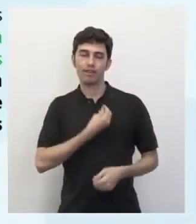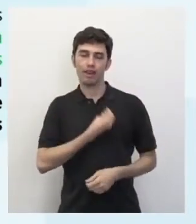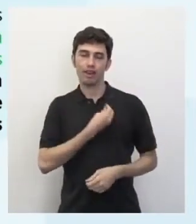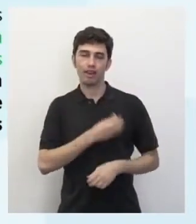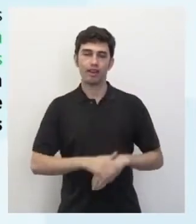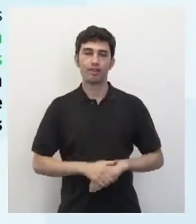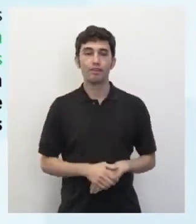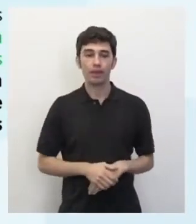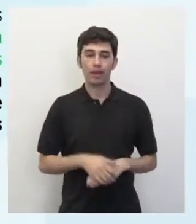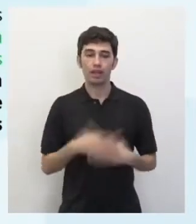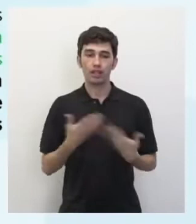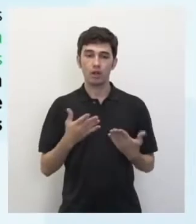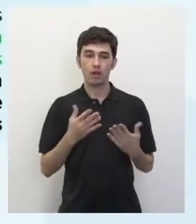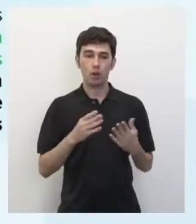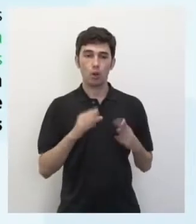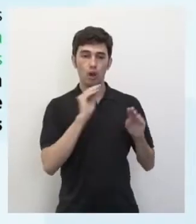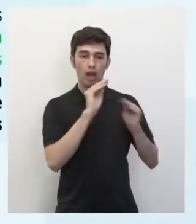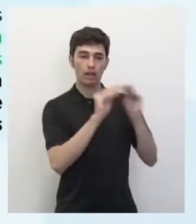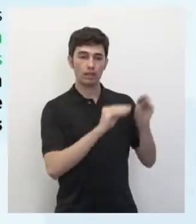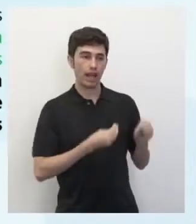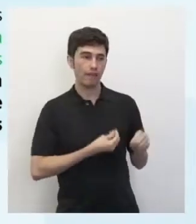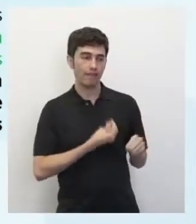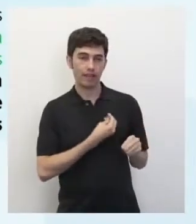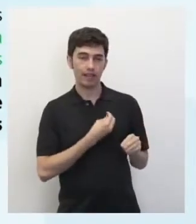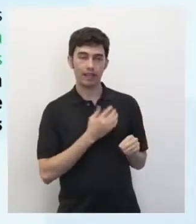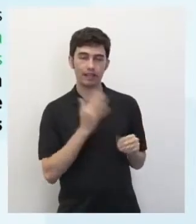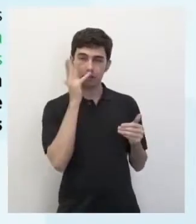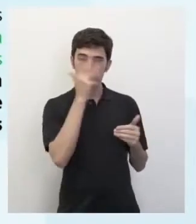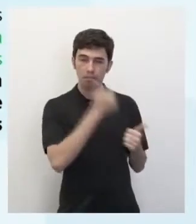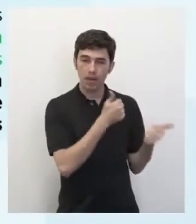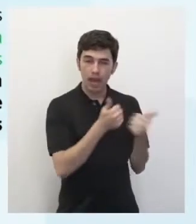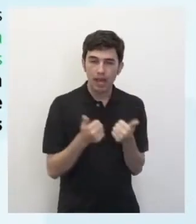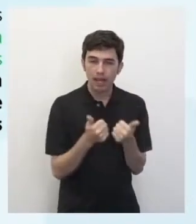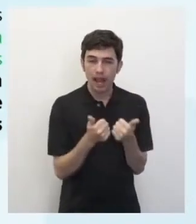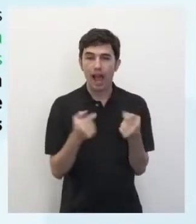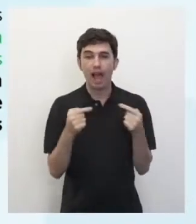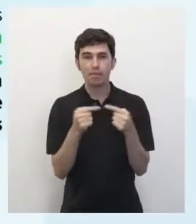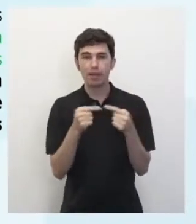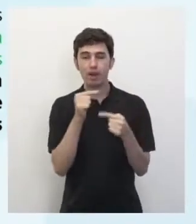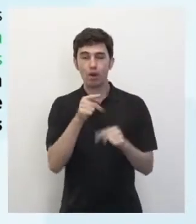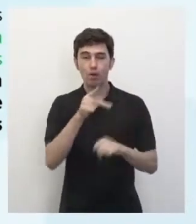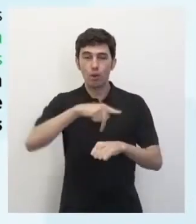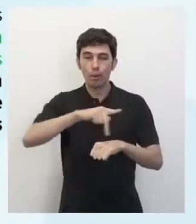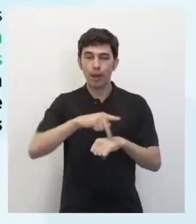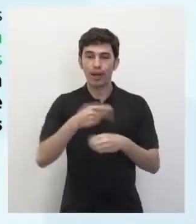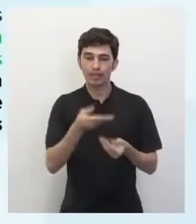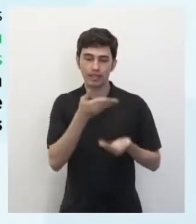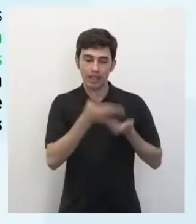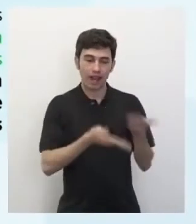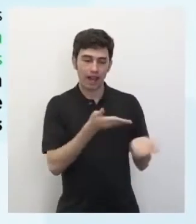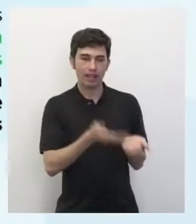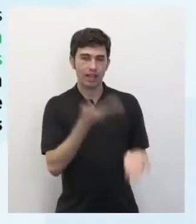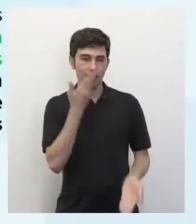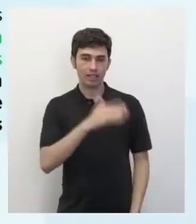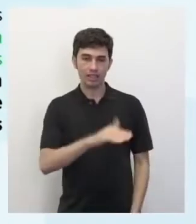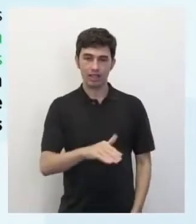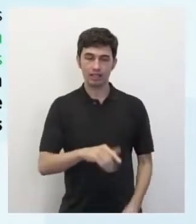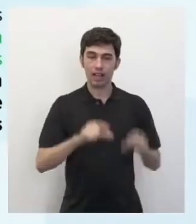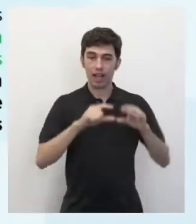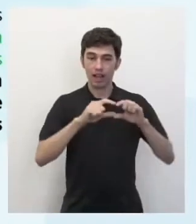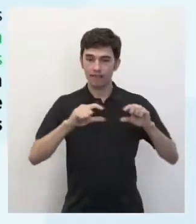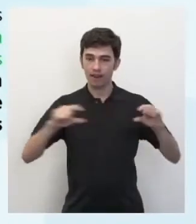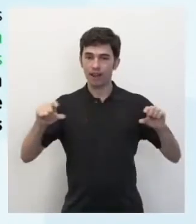na forma como o país trata suas crianças. A frase do sociólogo Gilberto Freire deixa nítida